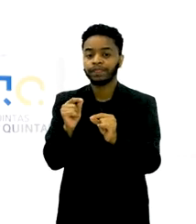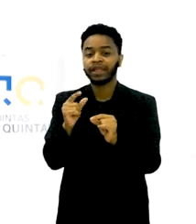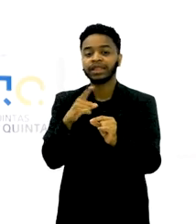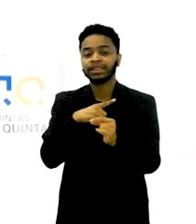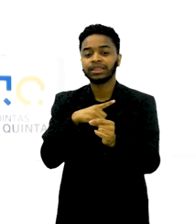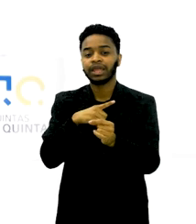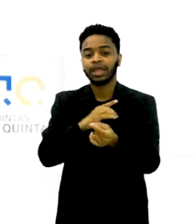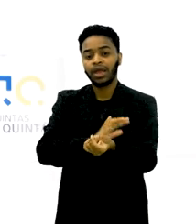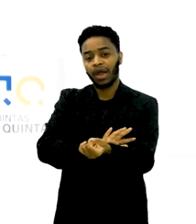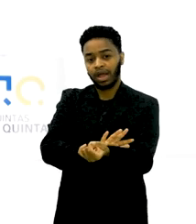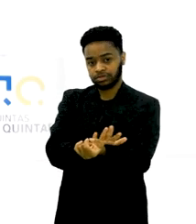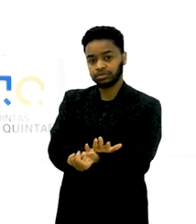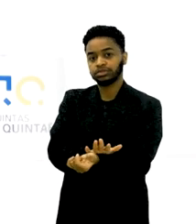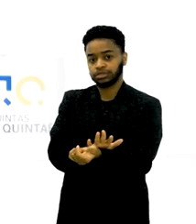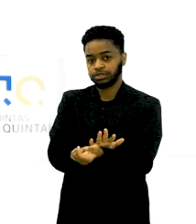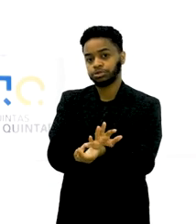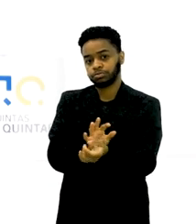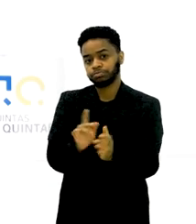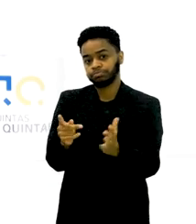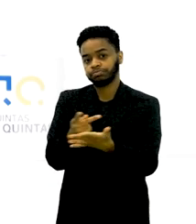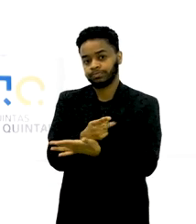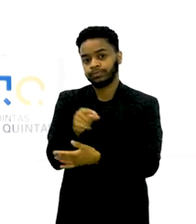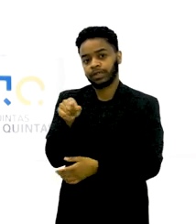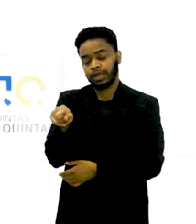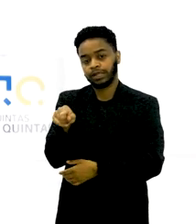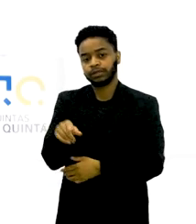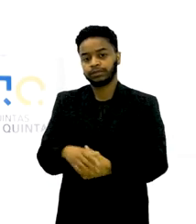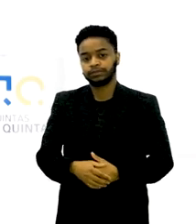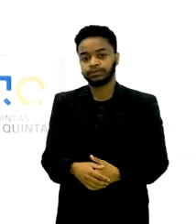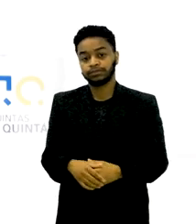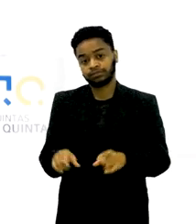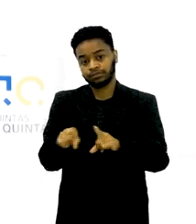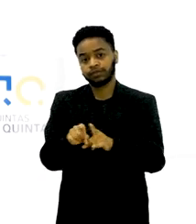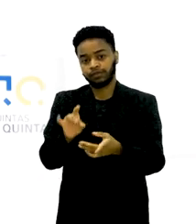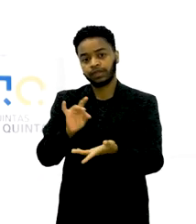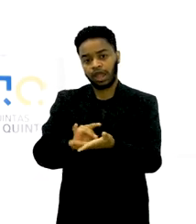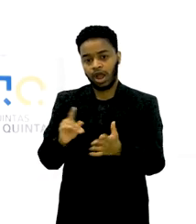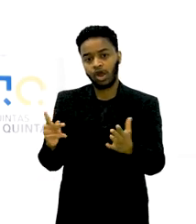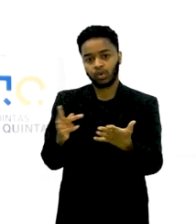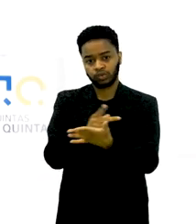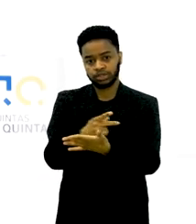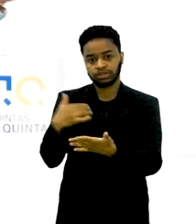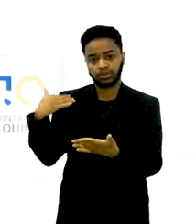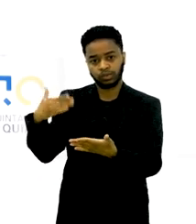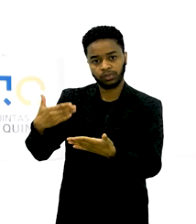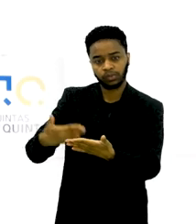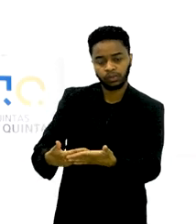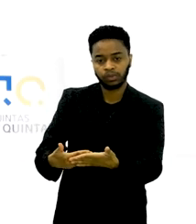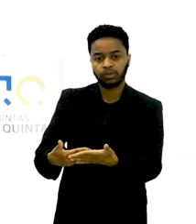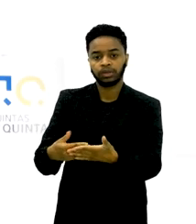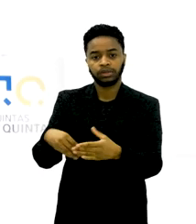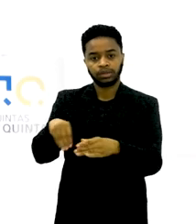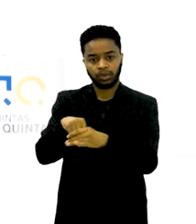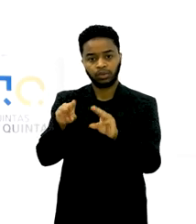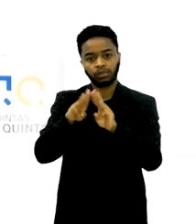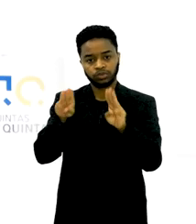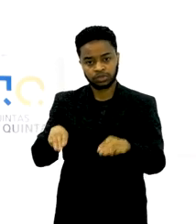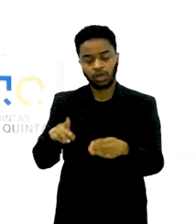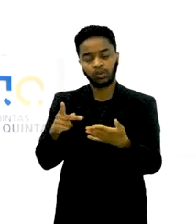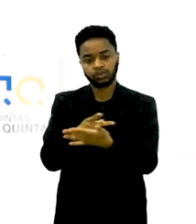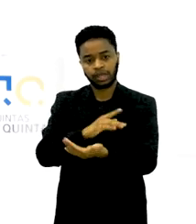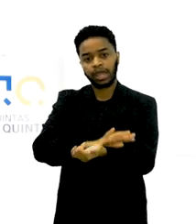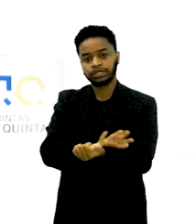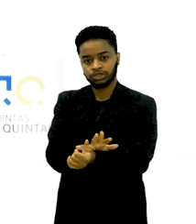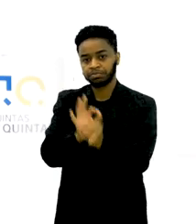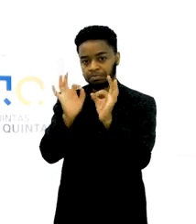eh um racismo né Eh e eu fui vítima mesmo depois ao longo do tempo no museu